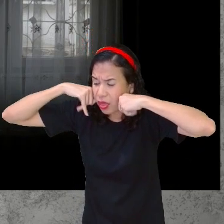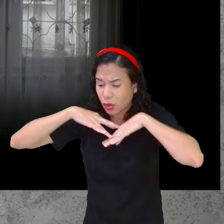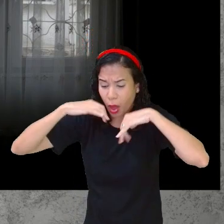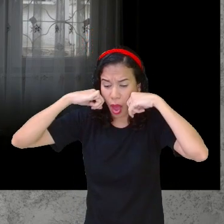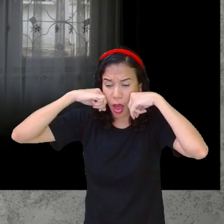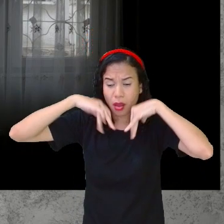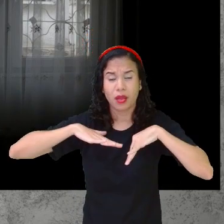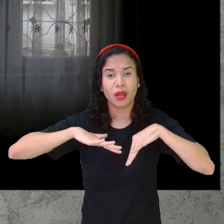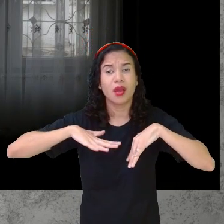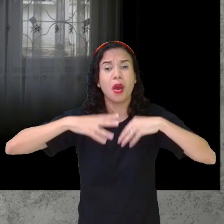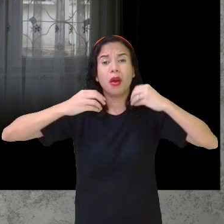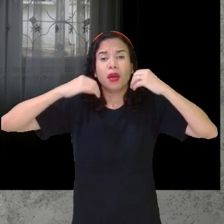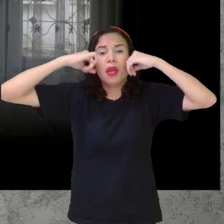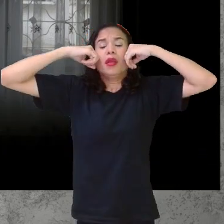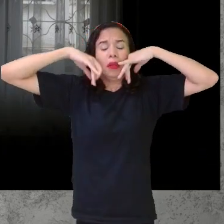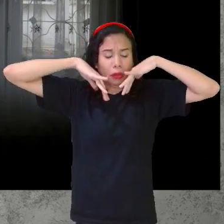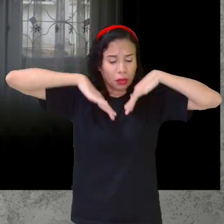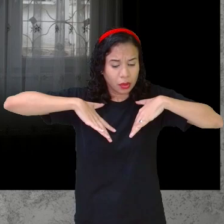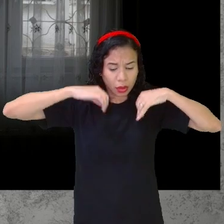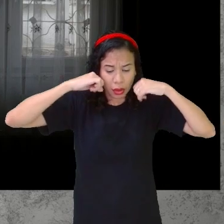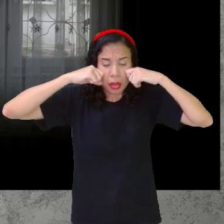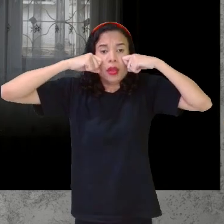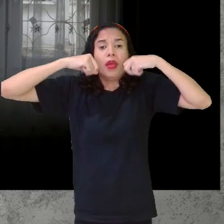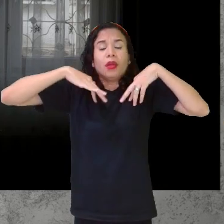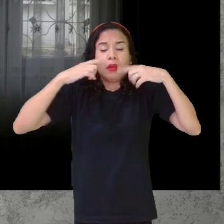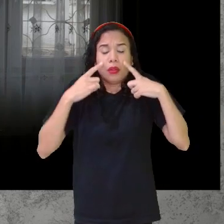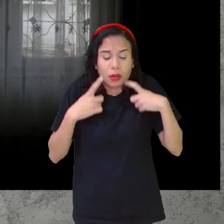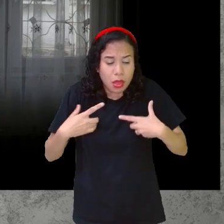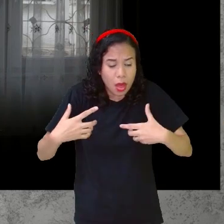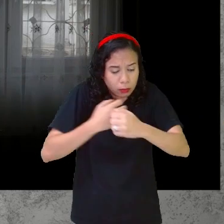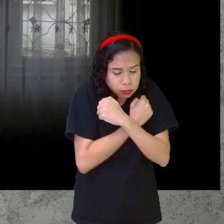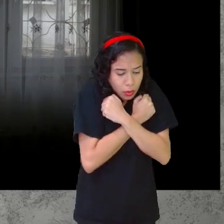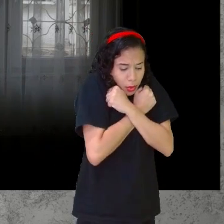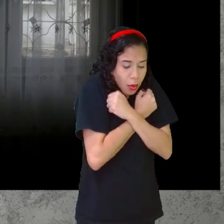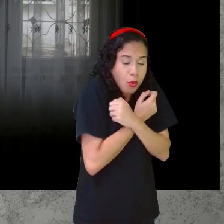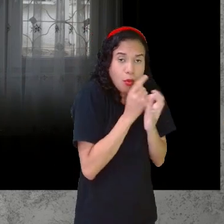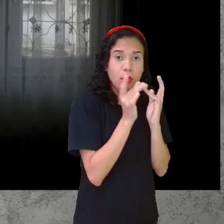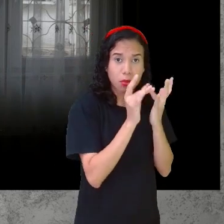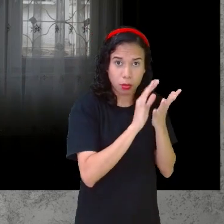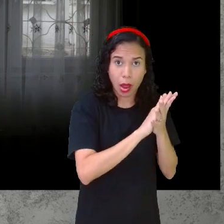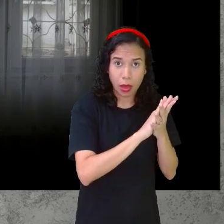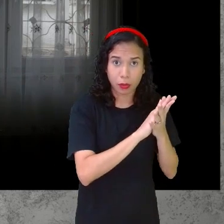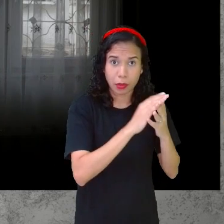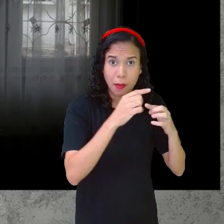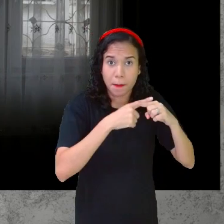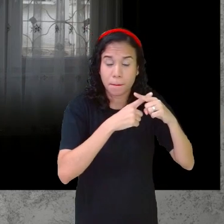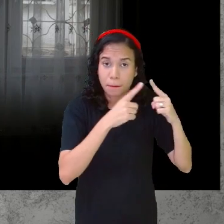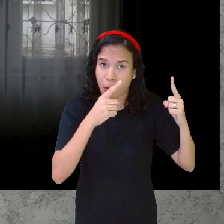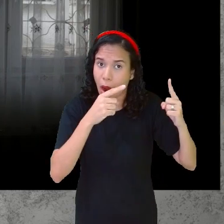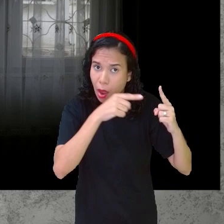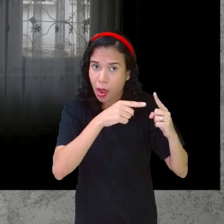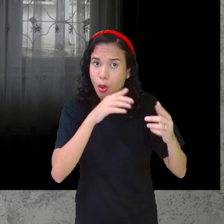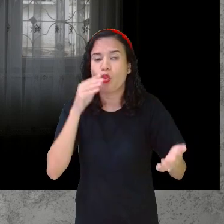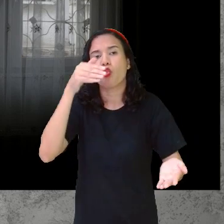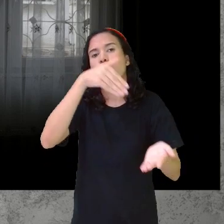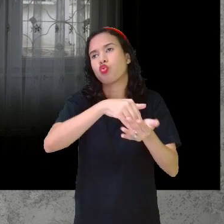Depois, os soluços foram diminuindo e ela ficou abraçada com Jordão. Esse foi o